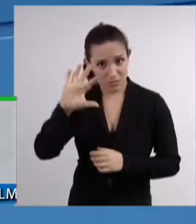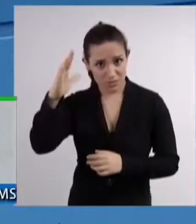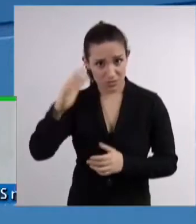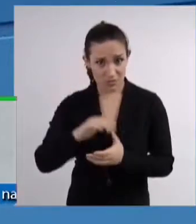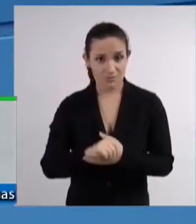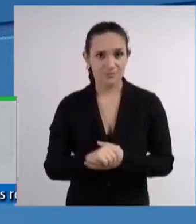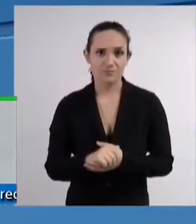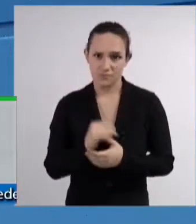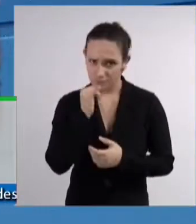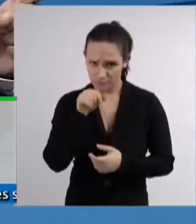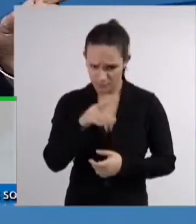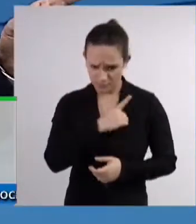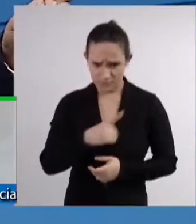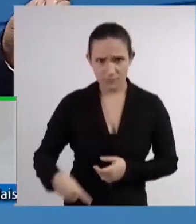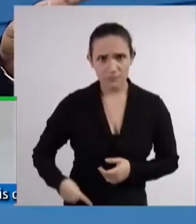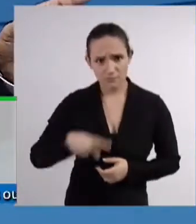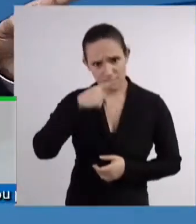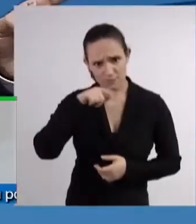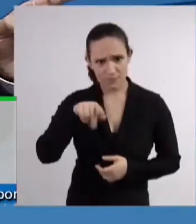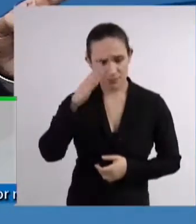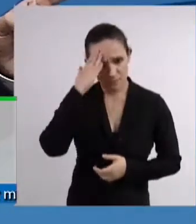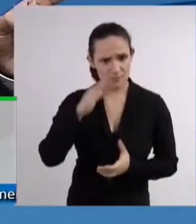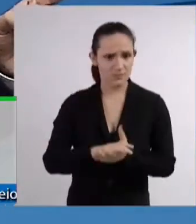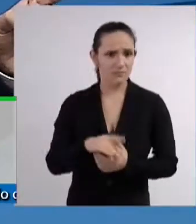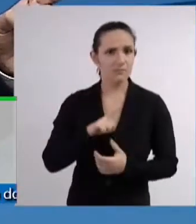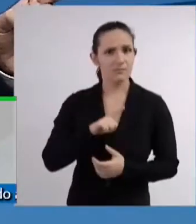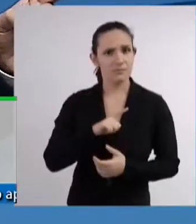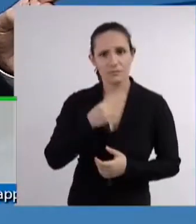hoje, deputado Paulo Silvio, de ter candidato a presidente